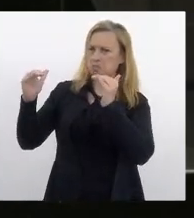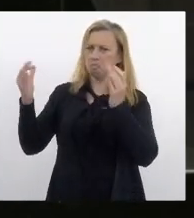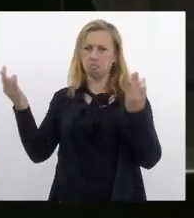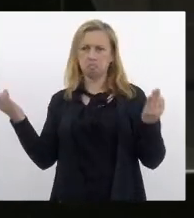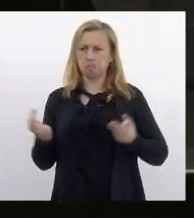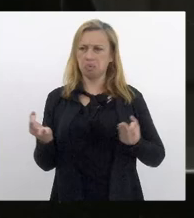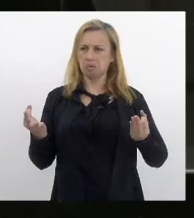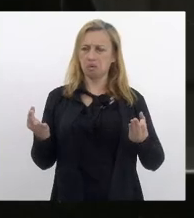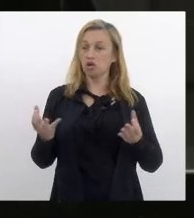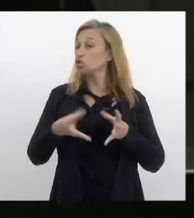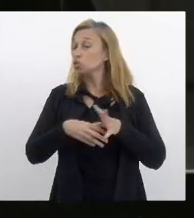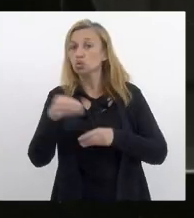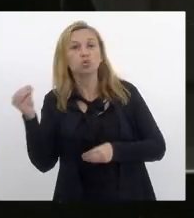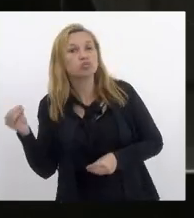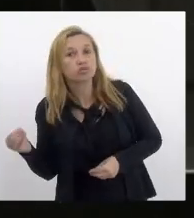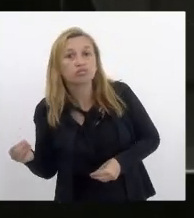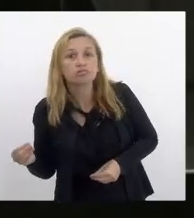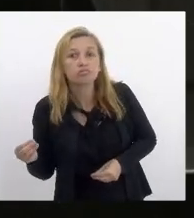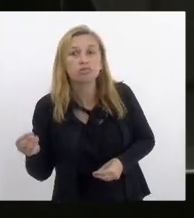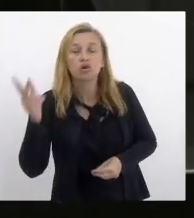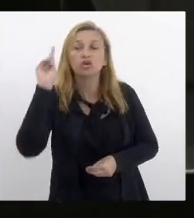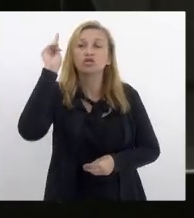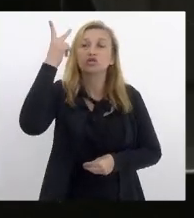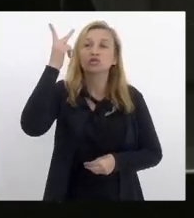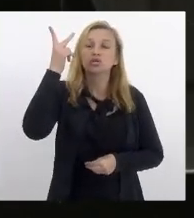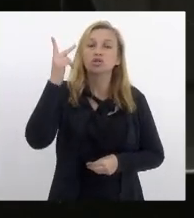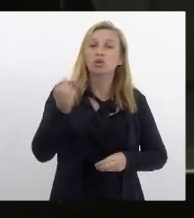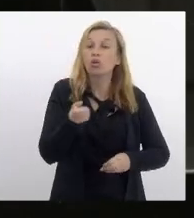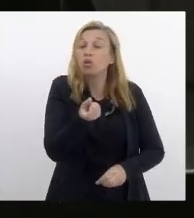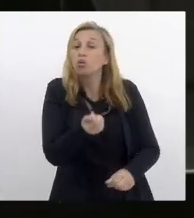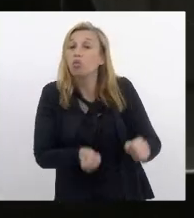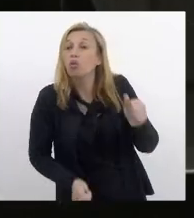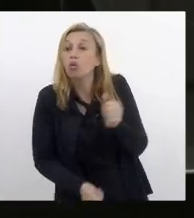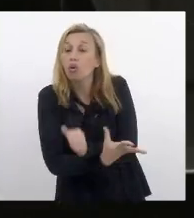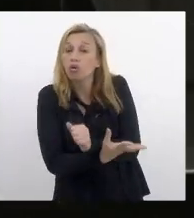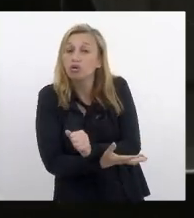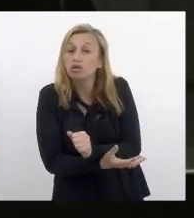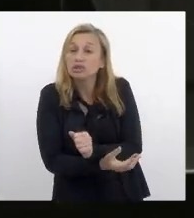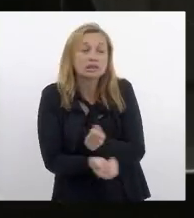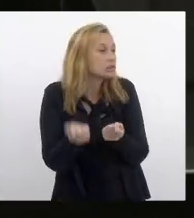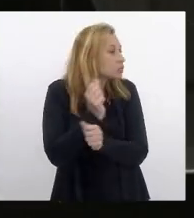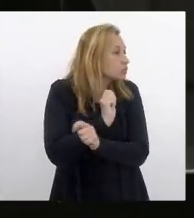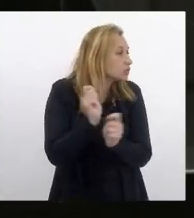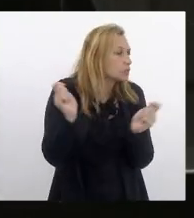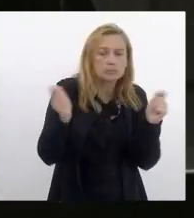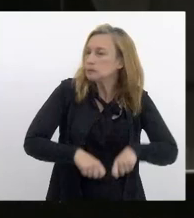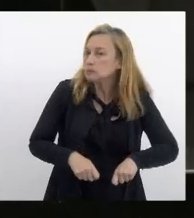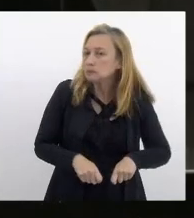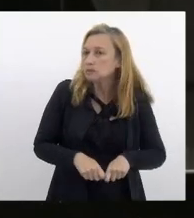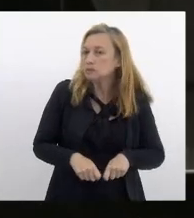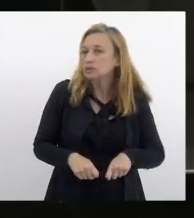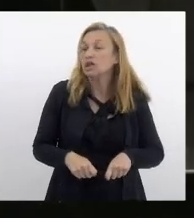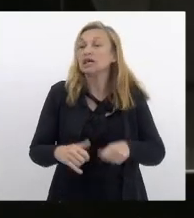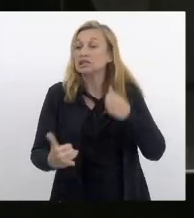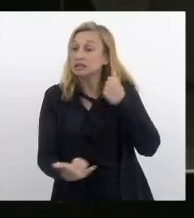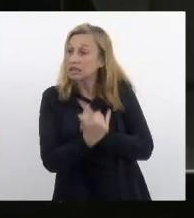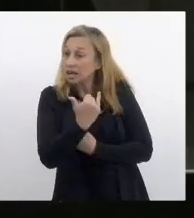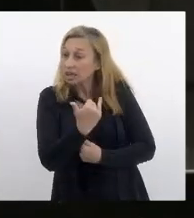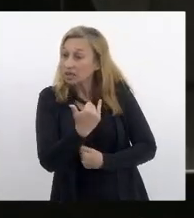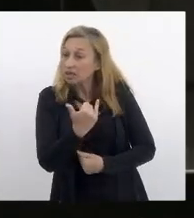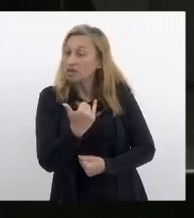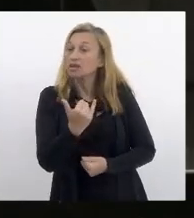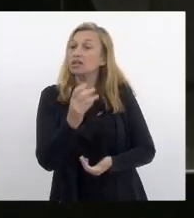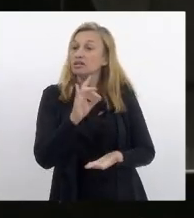Sumiu, entrou para a história como corrupto, incompetente, Hã? Traidor, porque afinal se